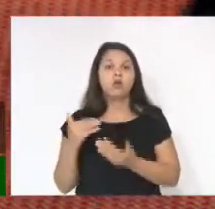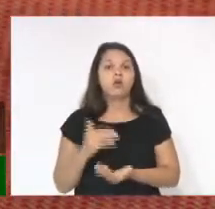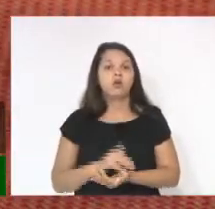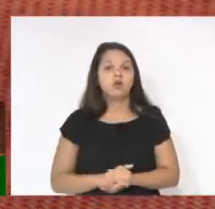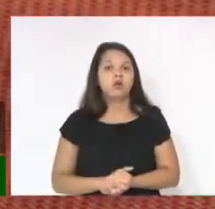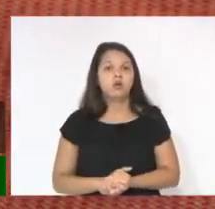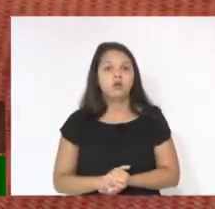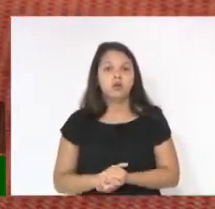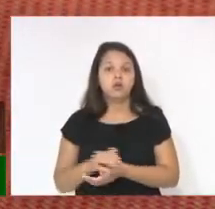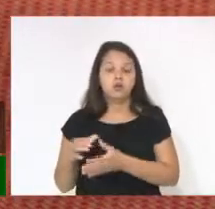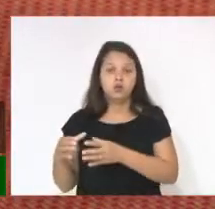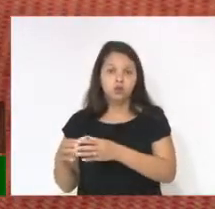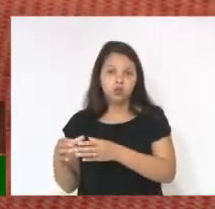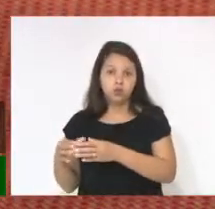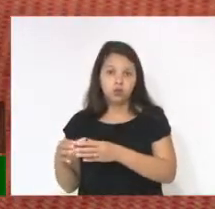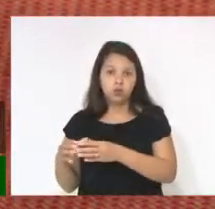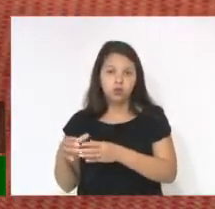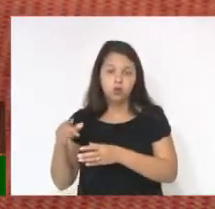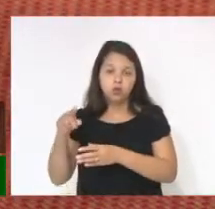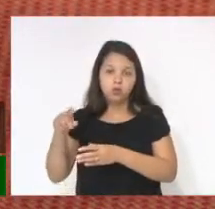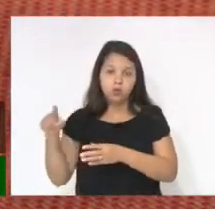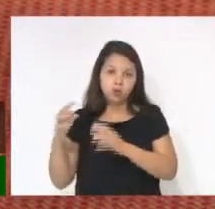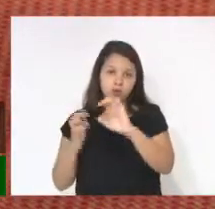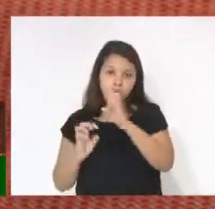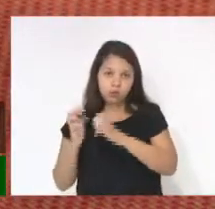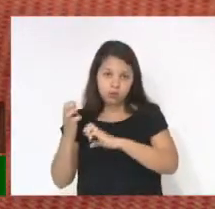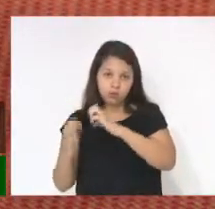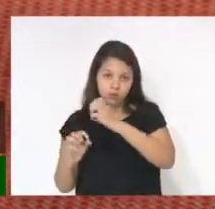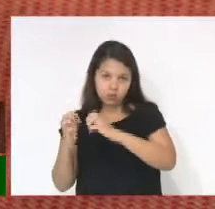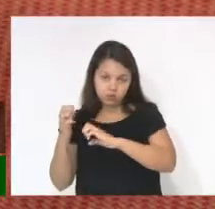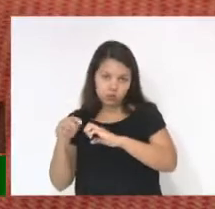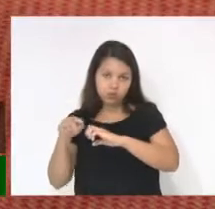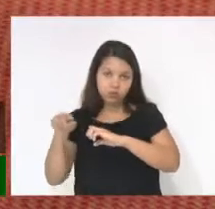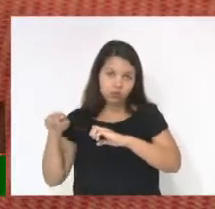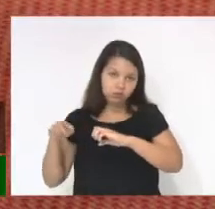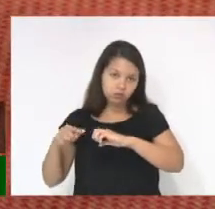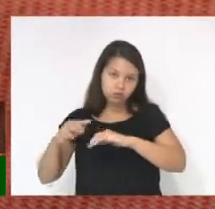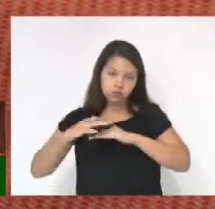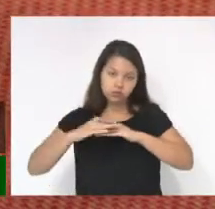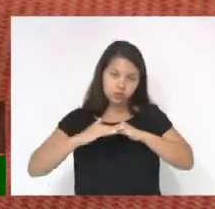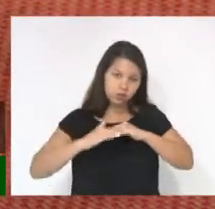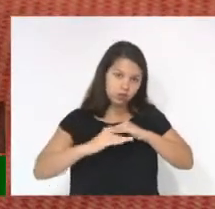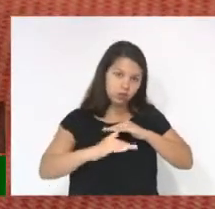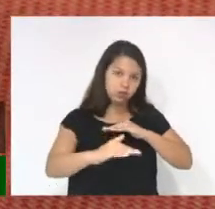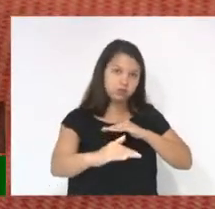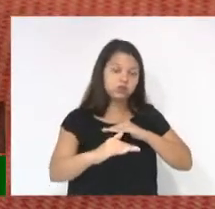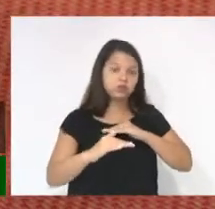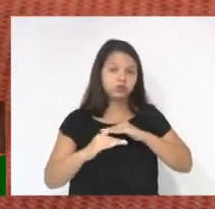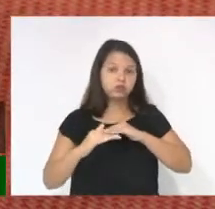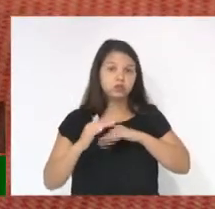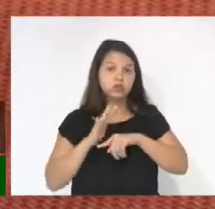dessas usinas de asfalto resolvesse o problema, mas nós temos que resolver hoje,